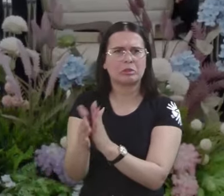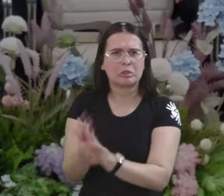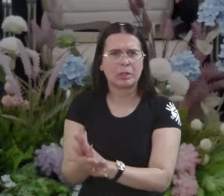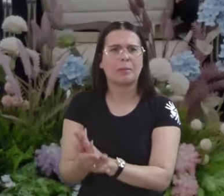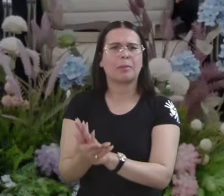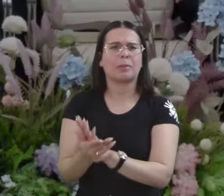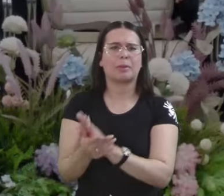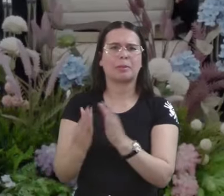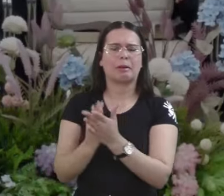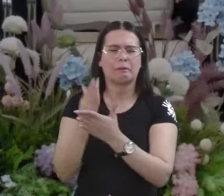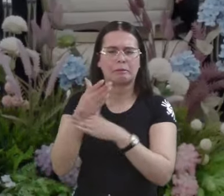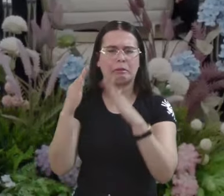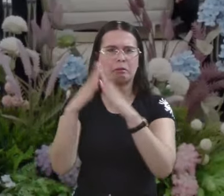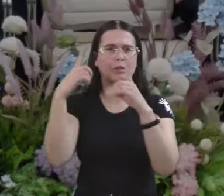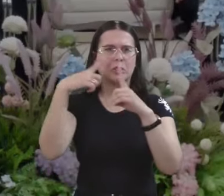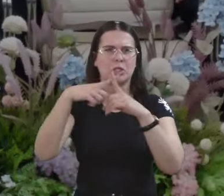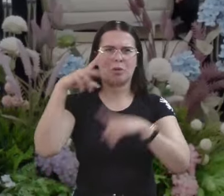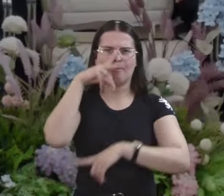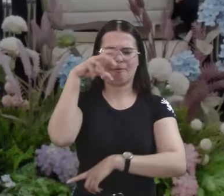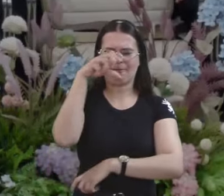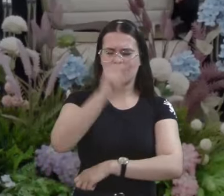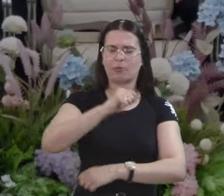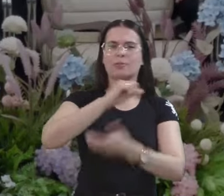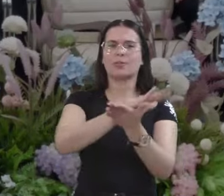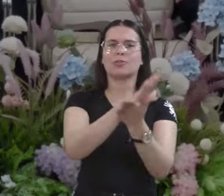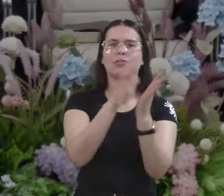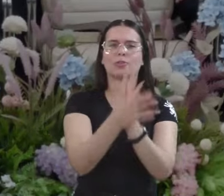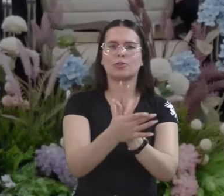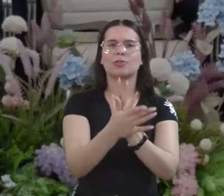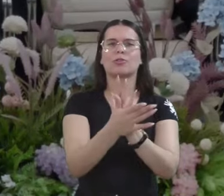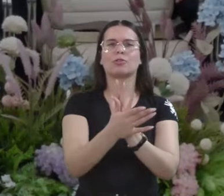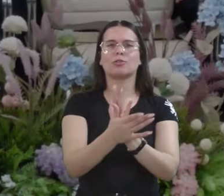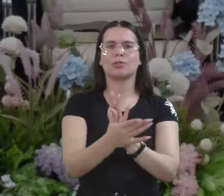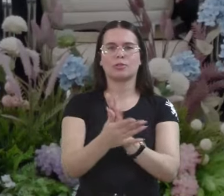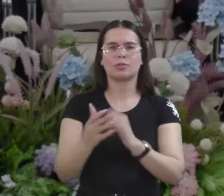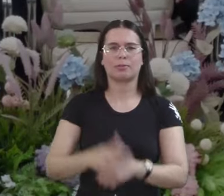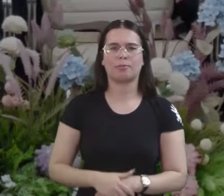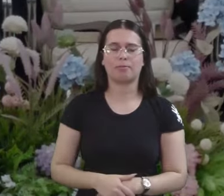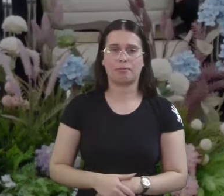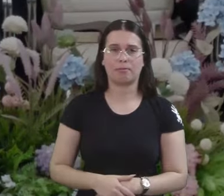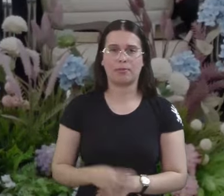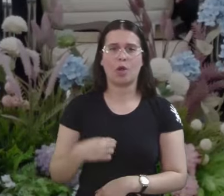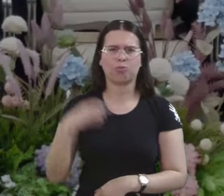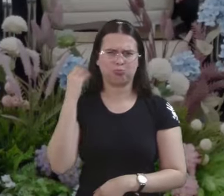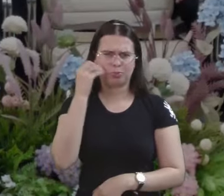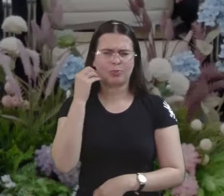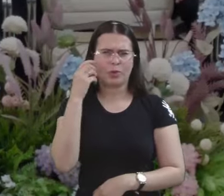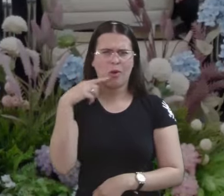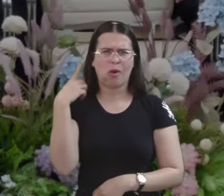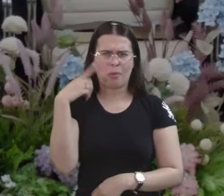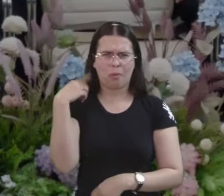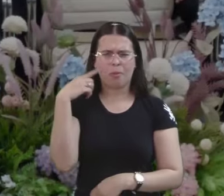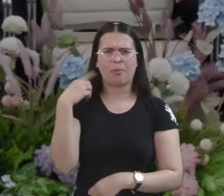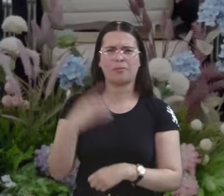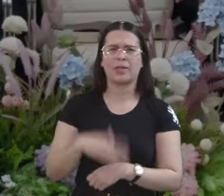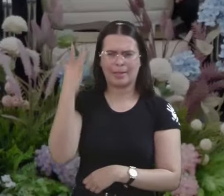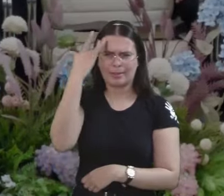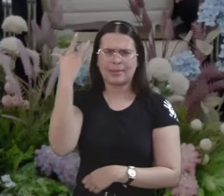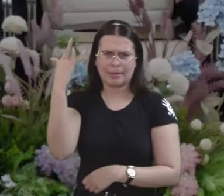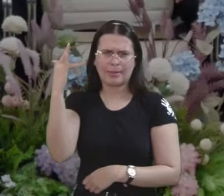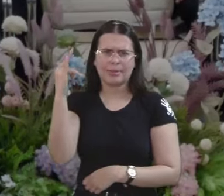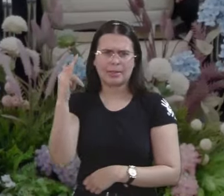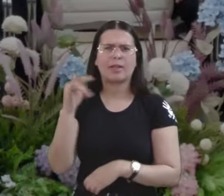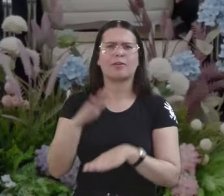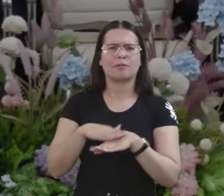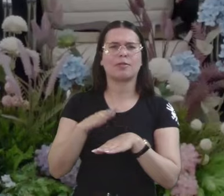para entrar na igreja com força de liminar cautelar. Eu sou advogado, posso falar do que sei. Para entrar nos nossos cultos e